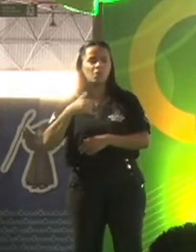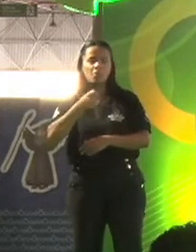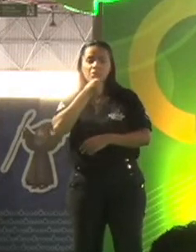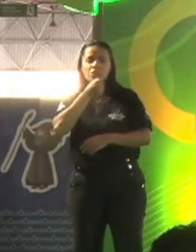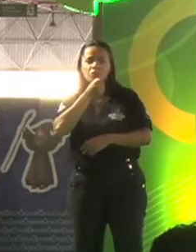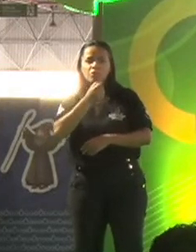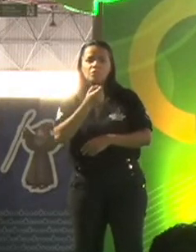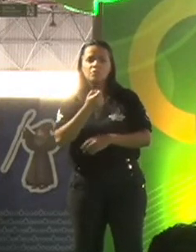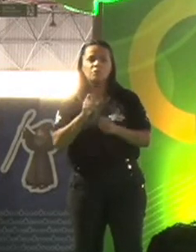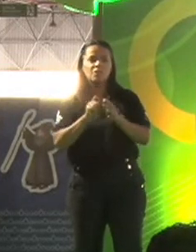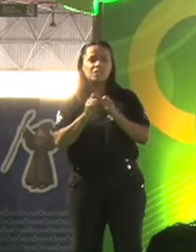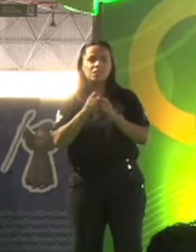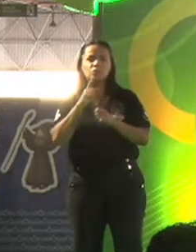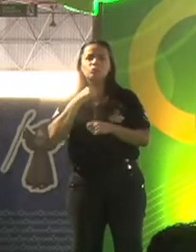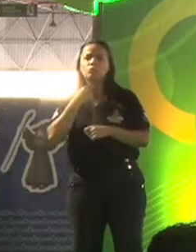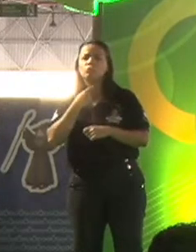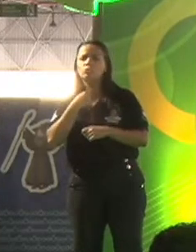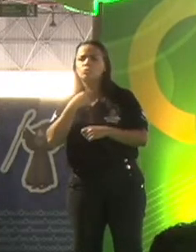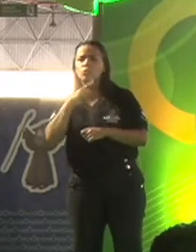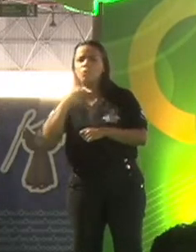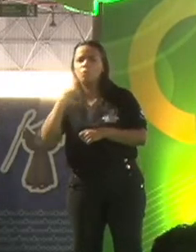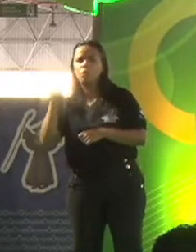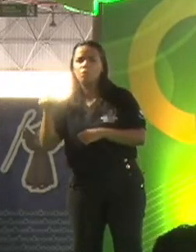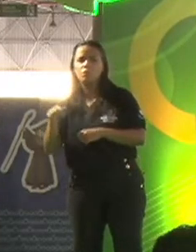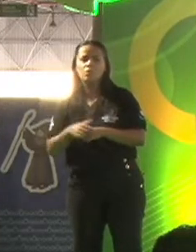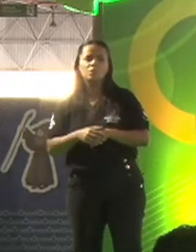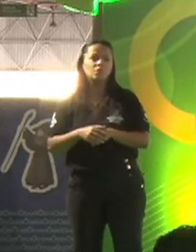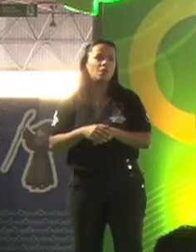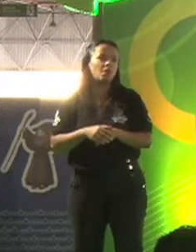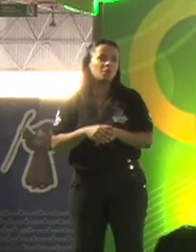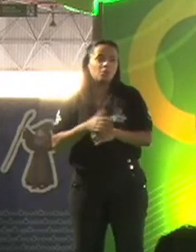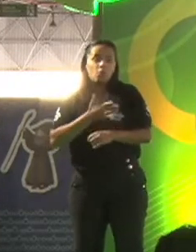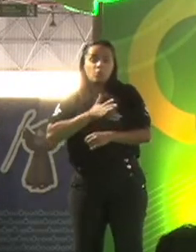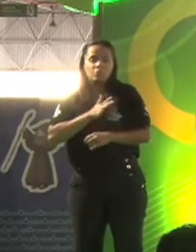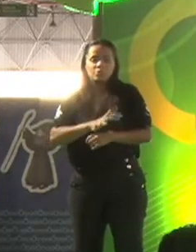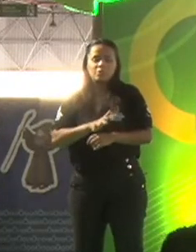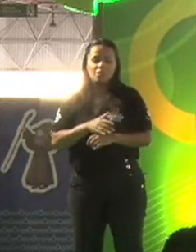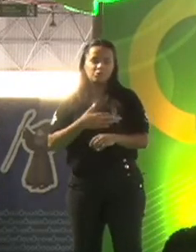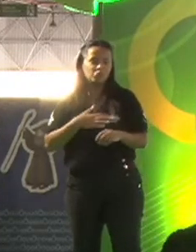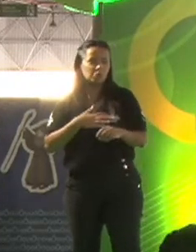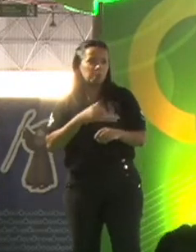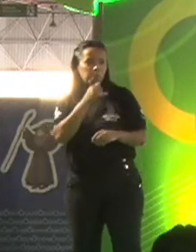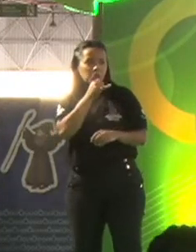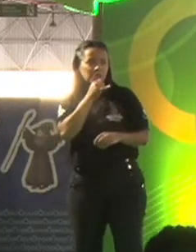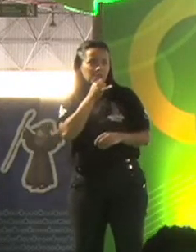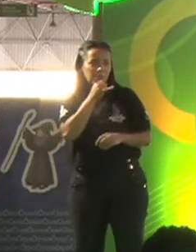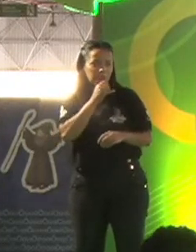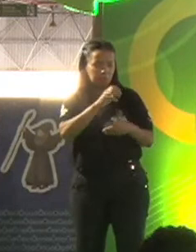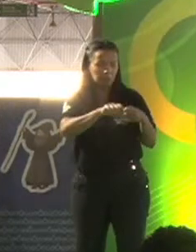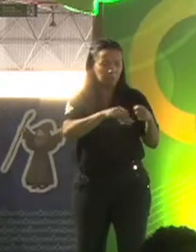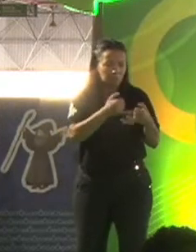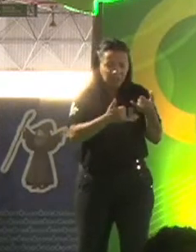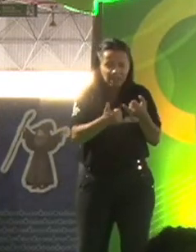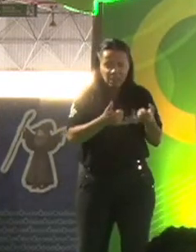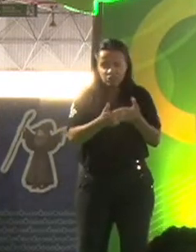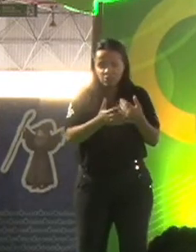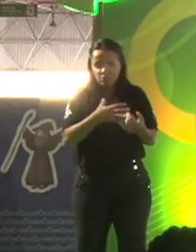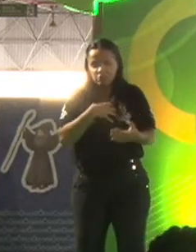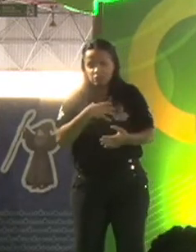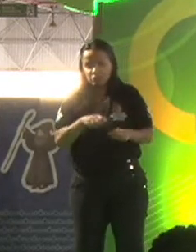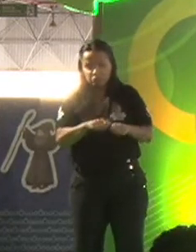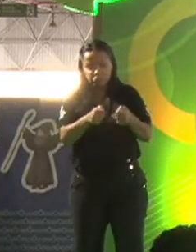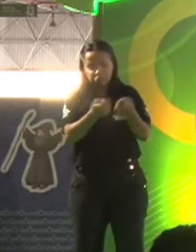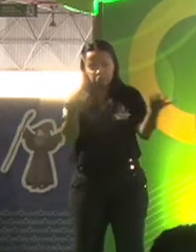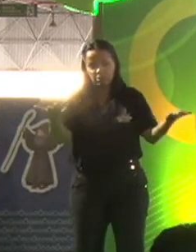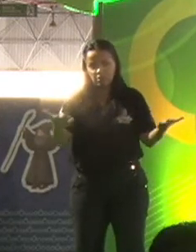não gostavam de machucar o que tinha as reações justamente por causa desse fator certamente aqui ele já sabe que aquilo